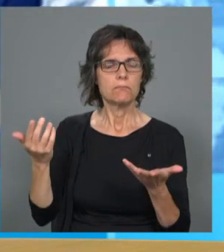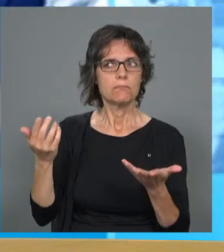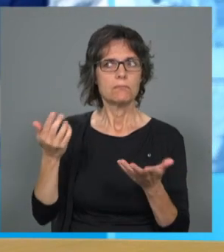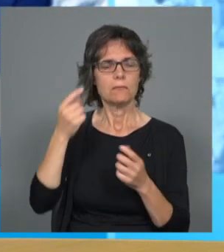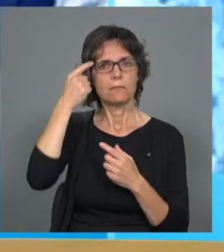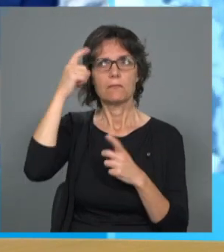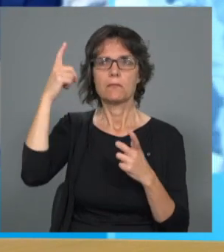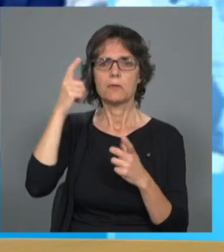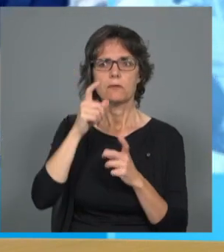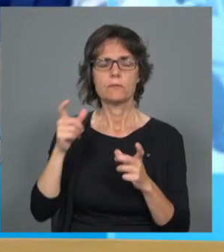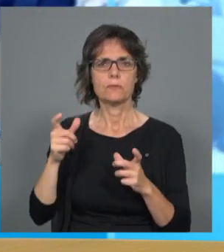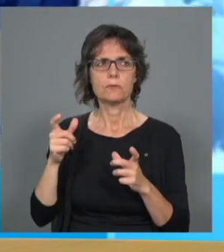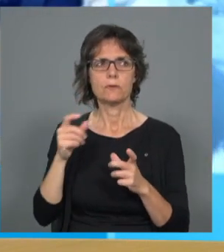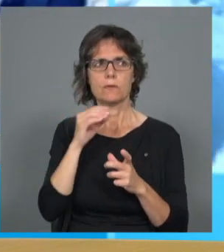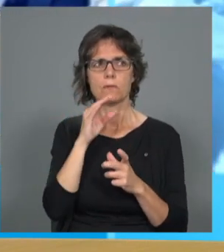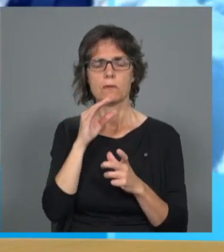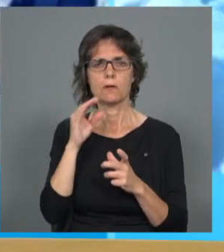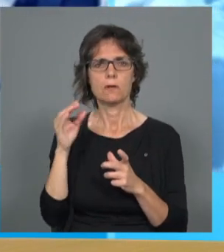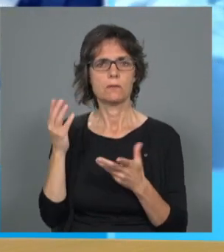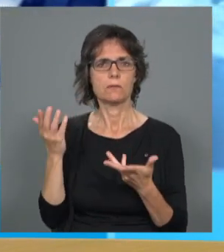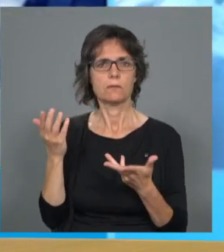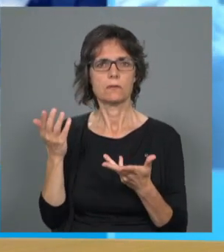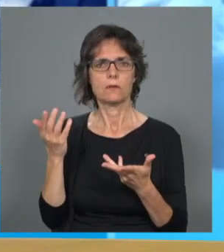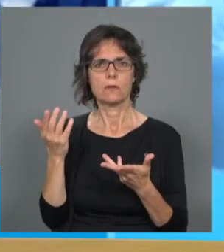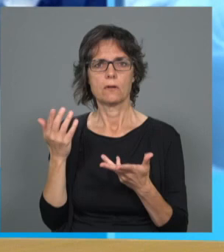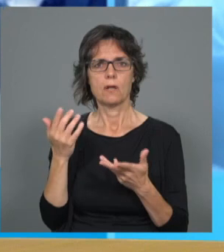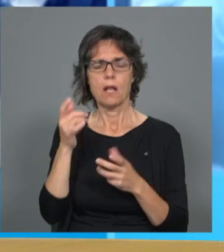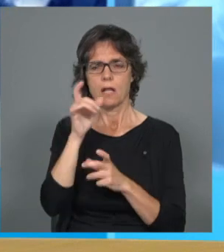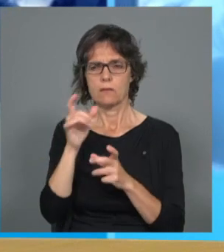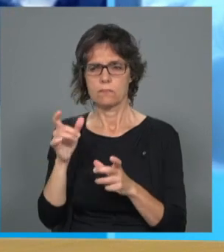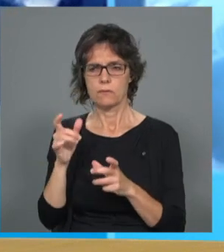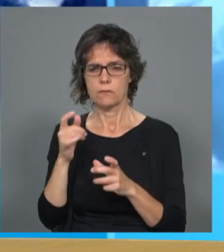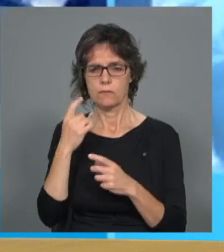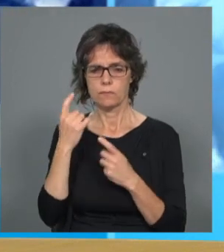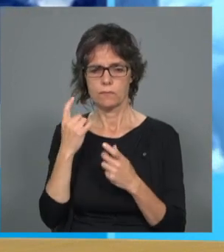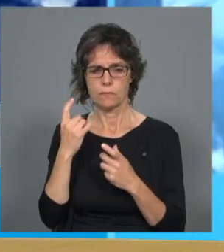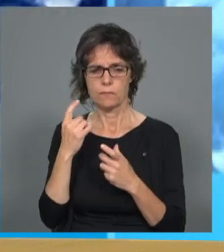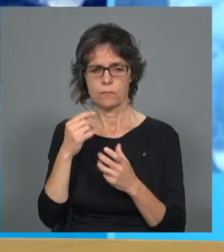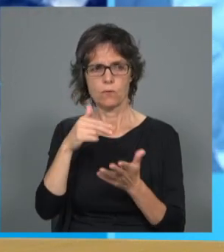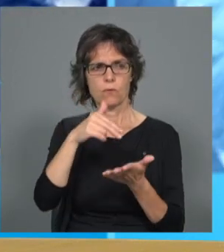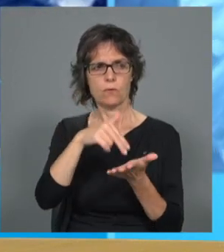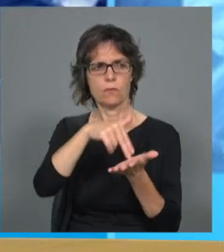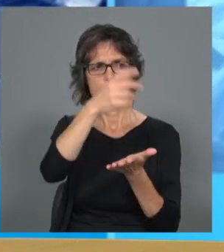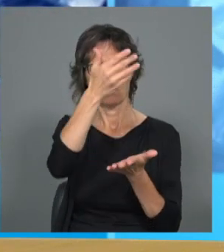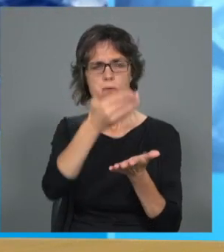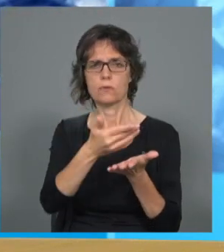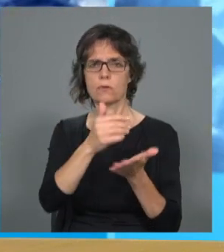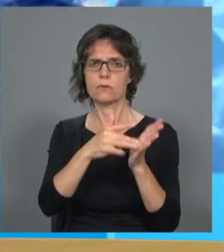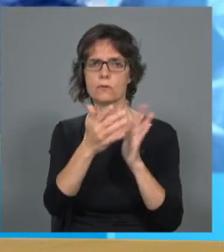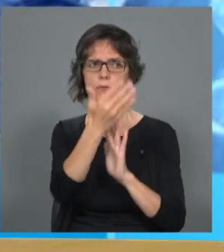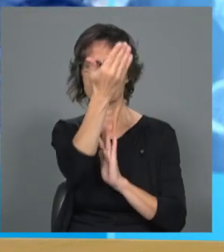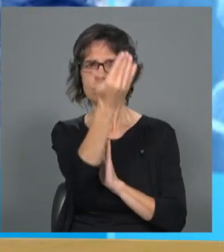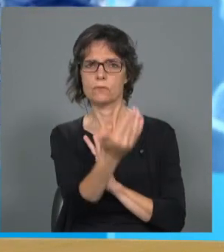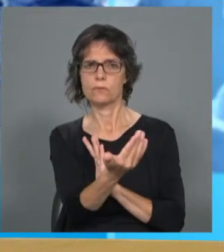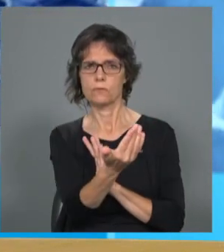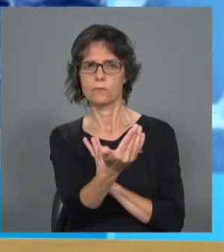Fico sempre a pensar como é que é possível que uma figura com a força e com a presença que